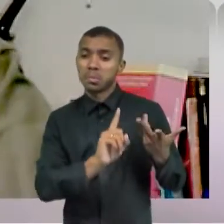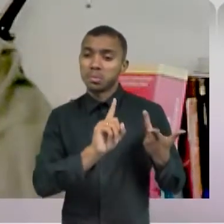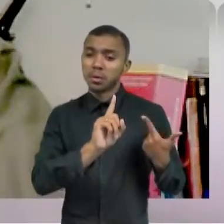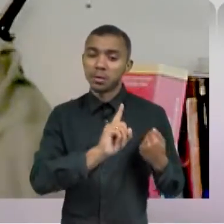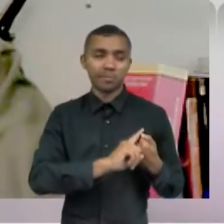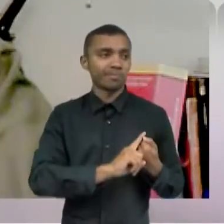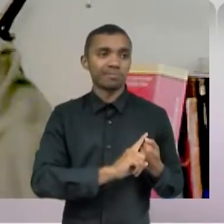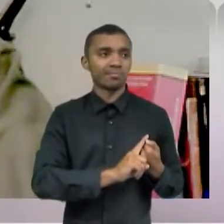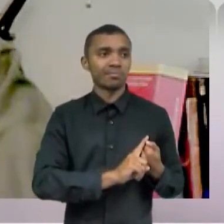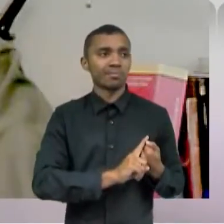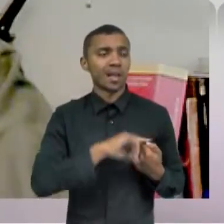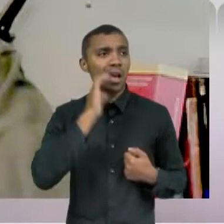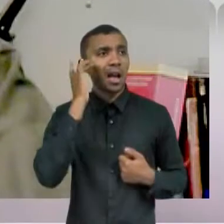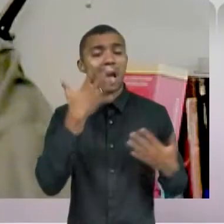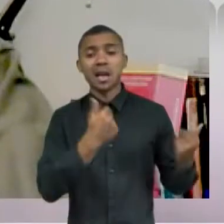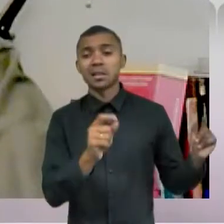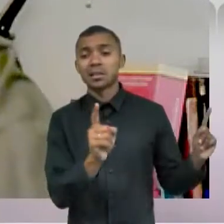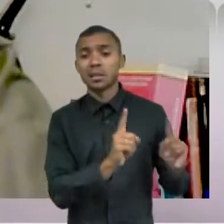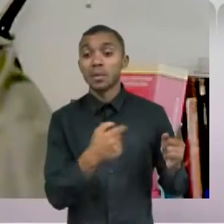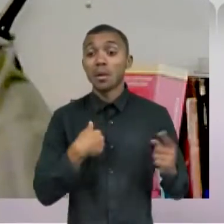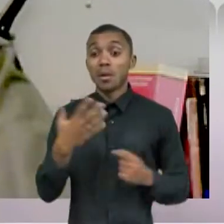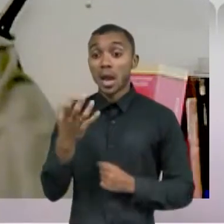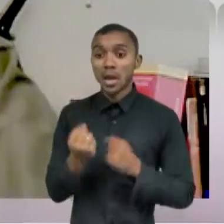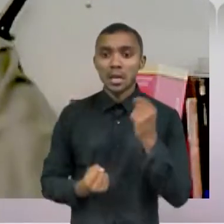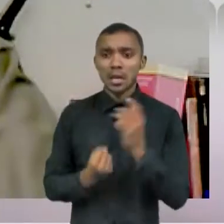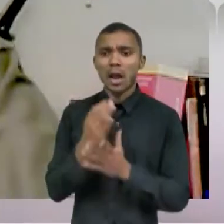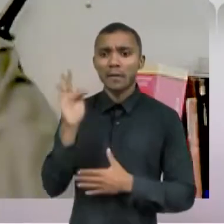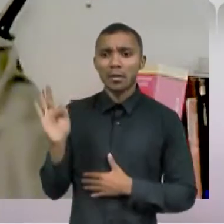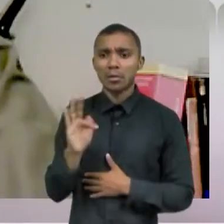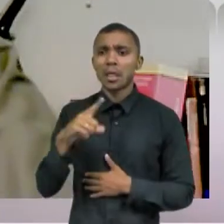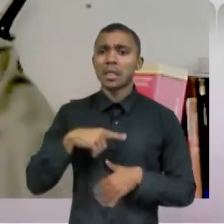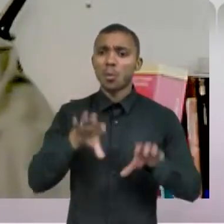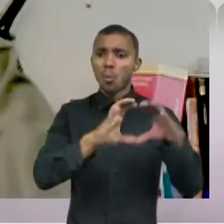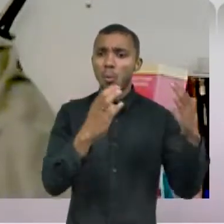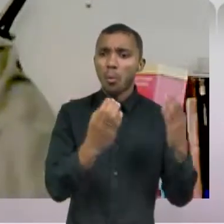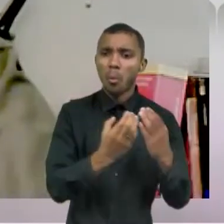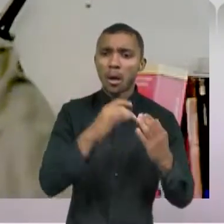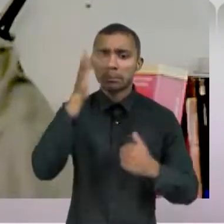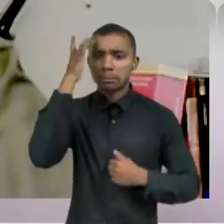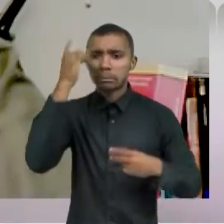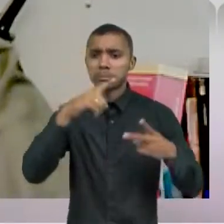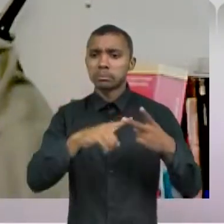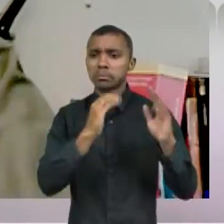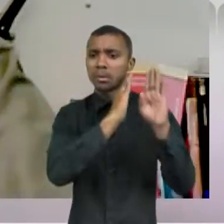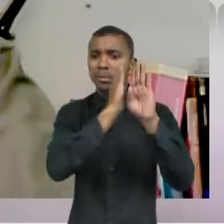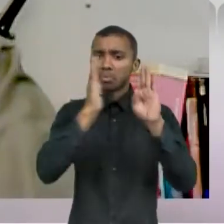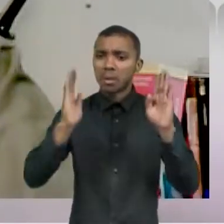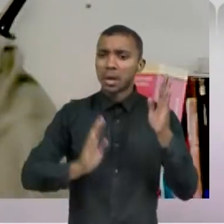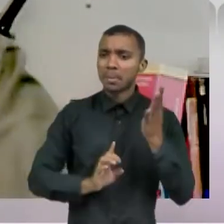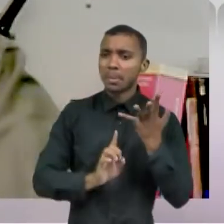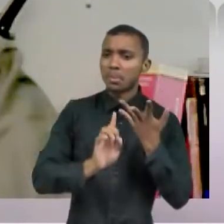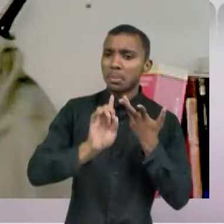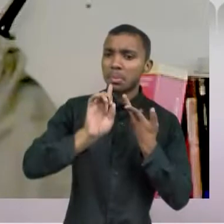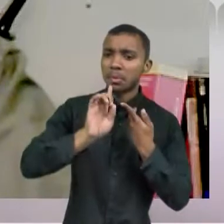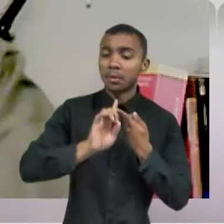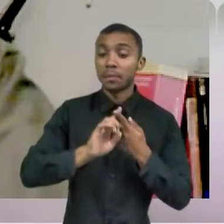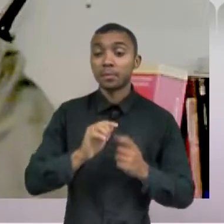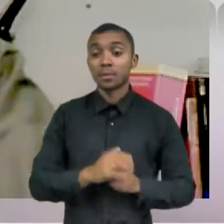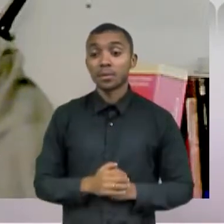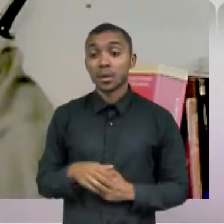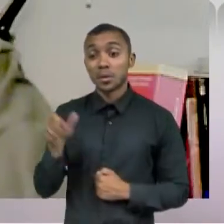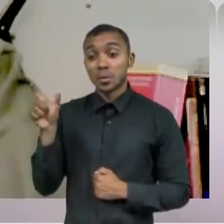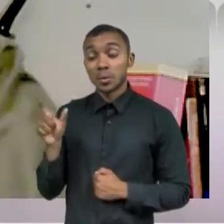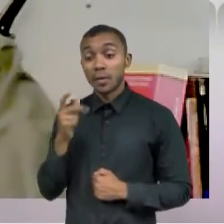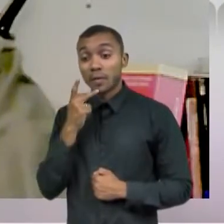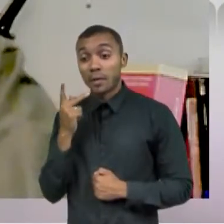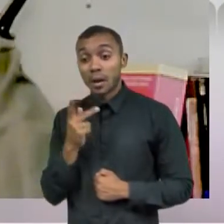ele não vai aceitar, porque eu estou querendo montar uma universidade de primeira linha, com grandes laboratórios, biblioteca, não sei o quê e tal. O Edson pegou o